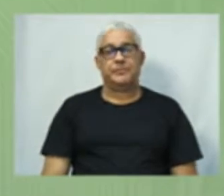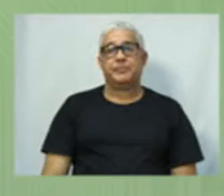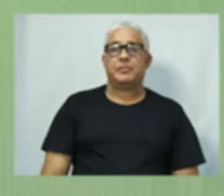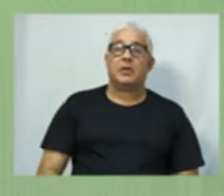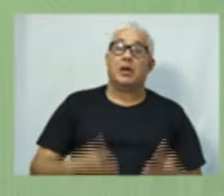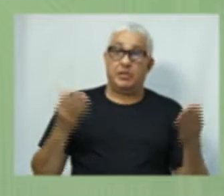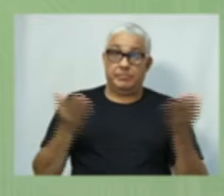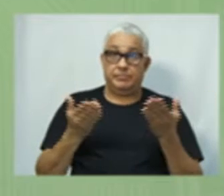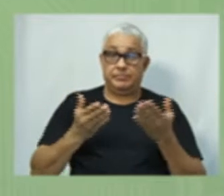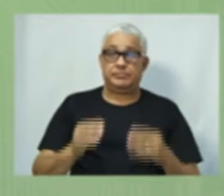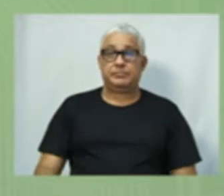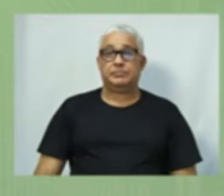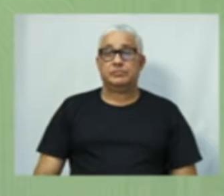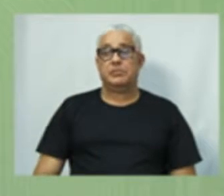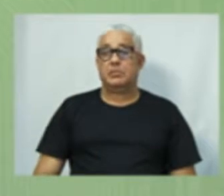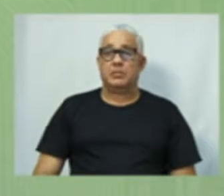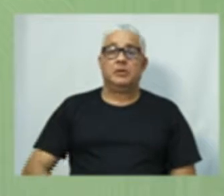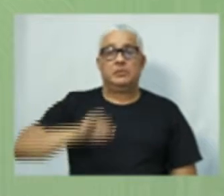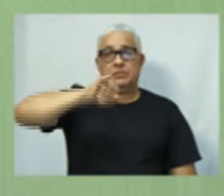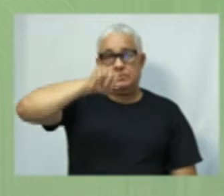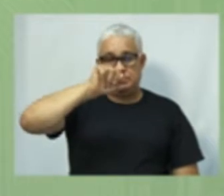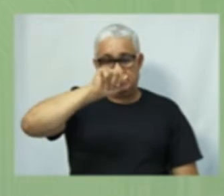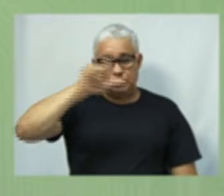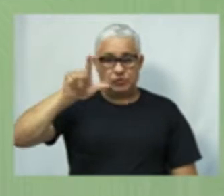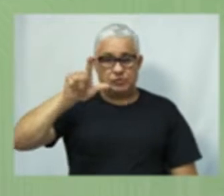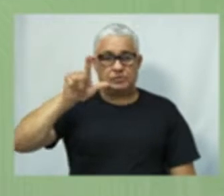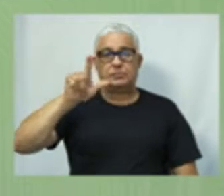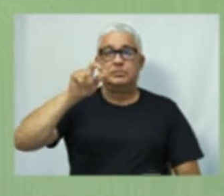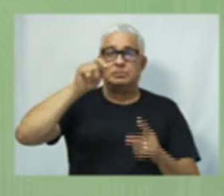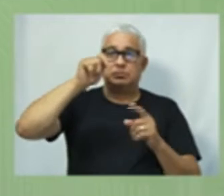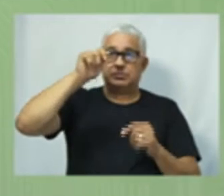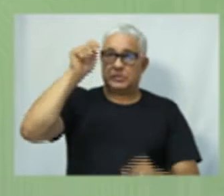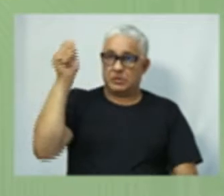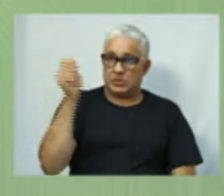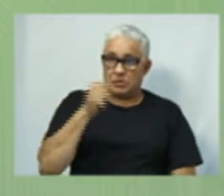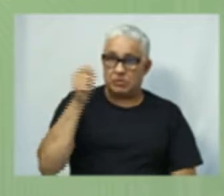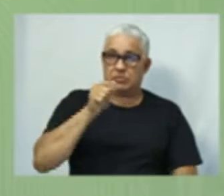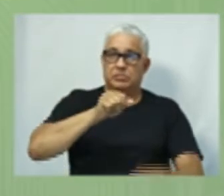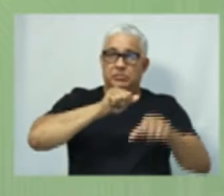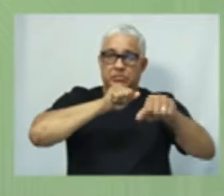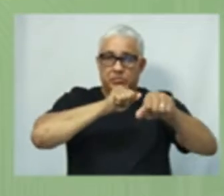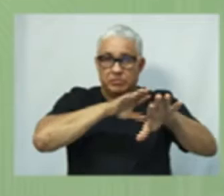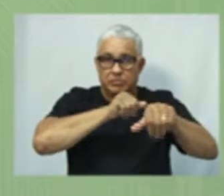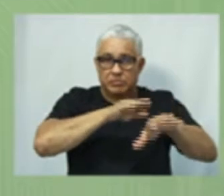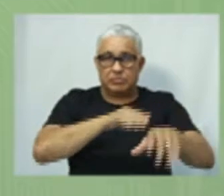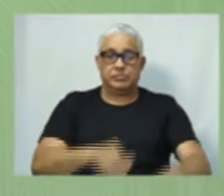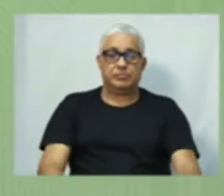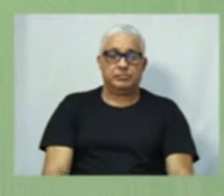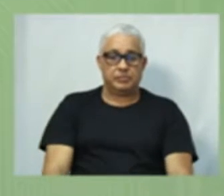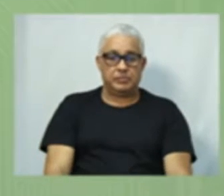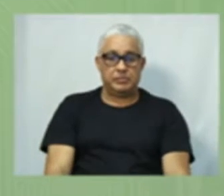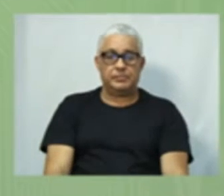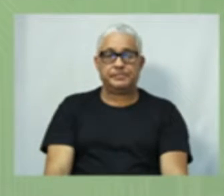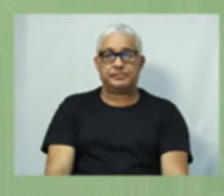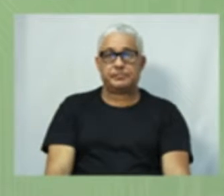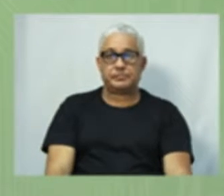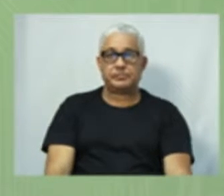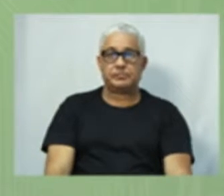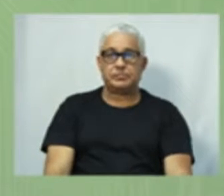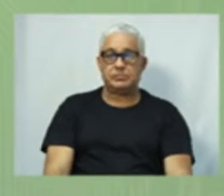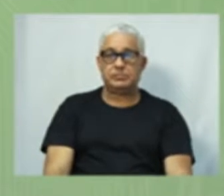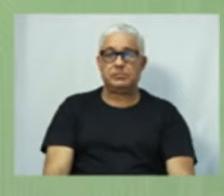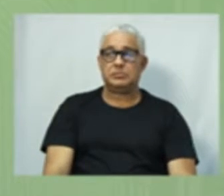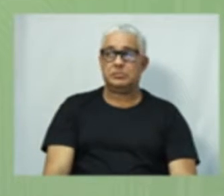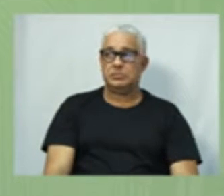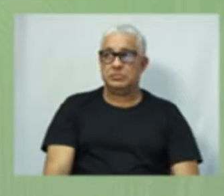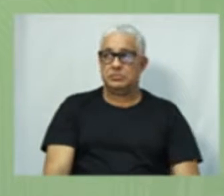Então, trimestre, 3 meses. Nesse caso, julho, agosto e setembro se